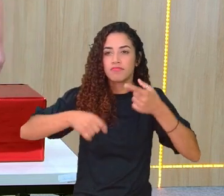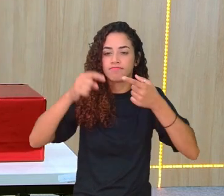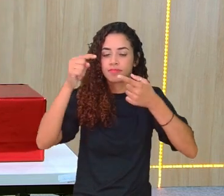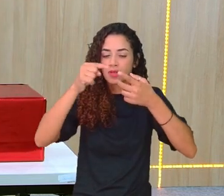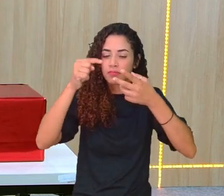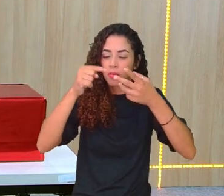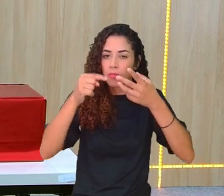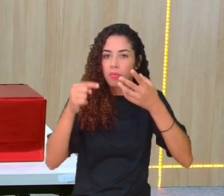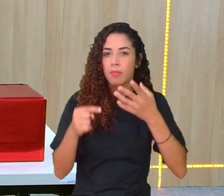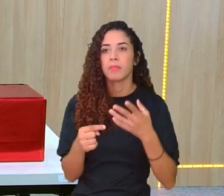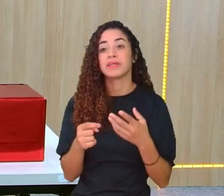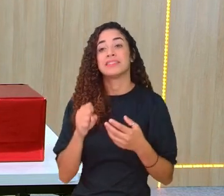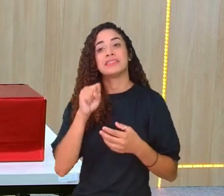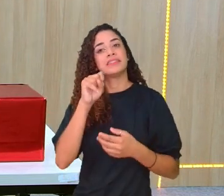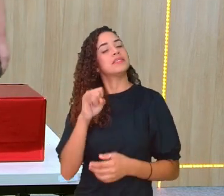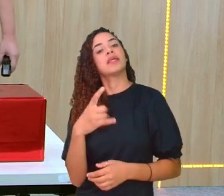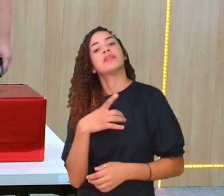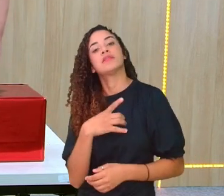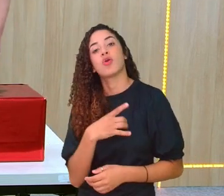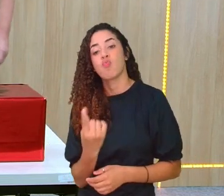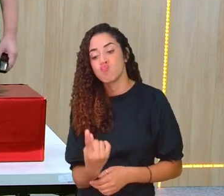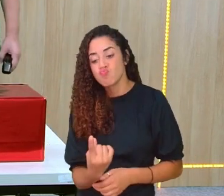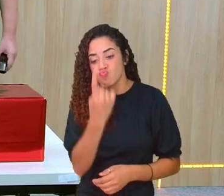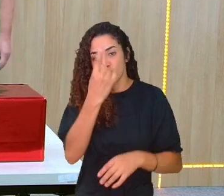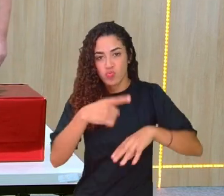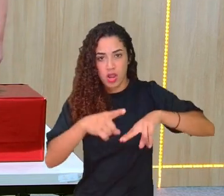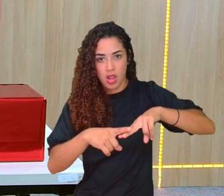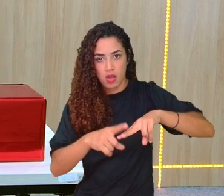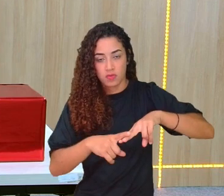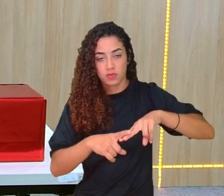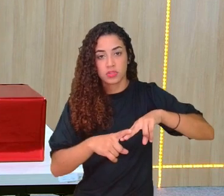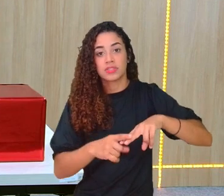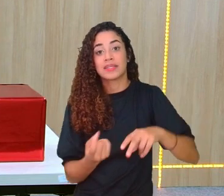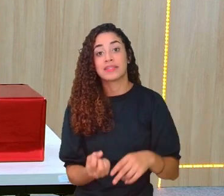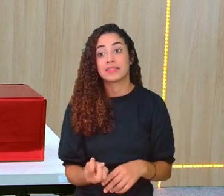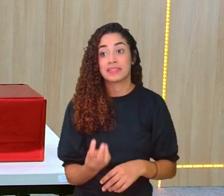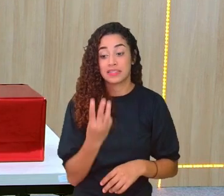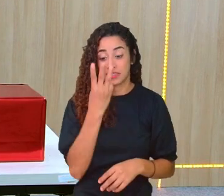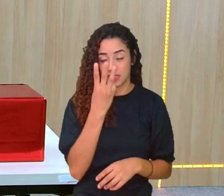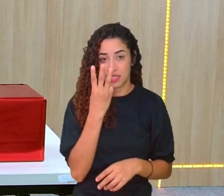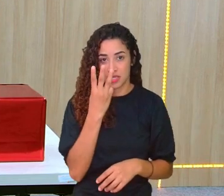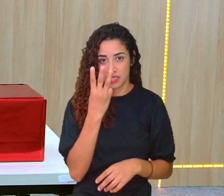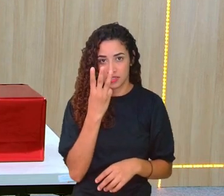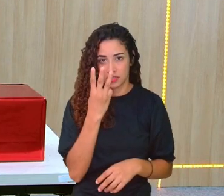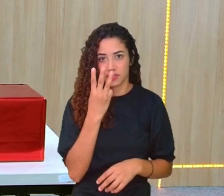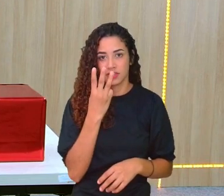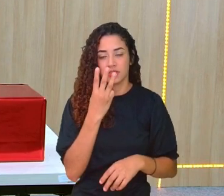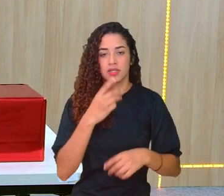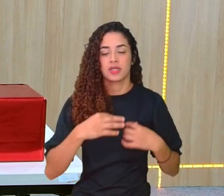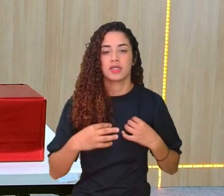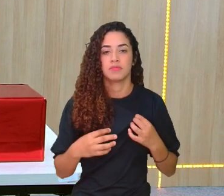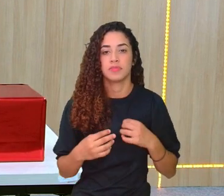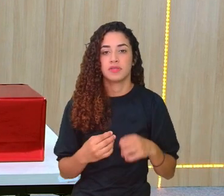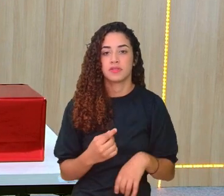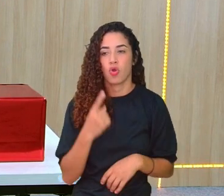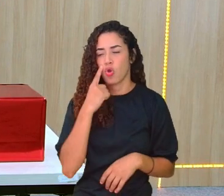uma calça e três camisas, então eu tenho uma vezes três. Vai dar